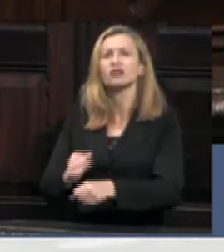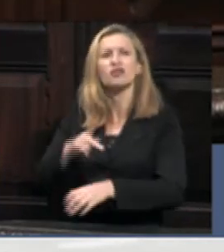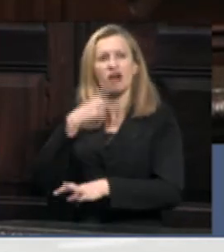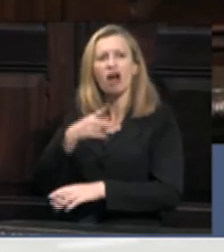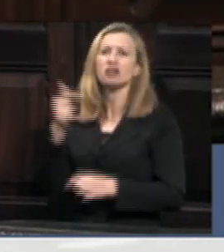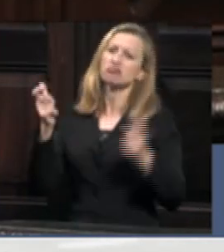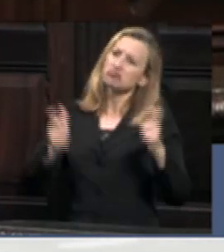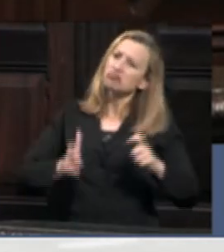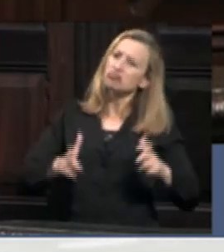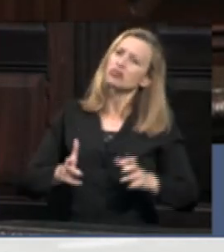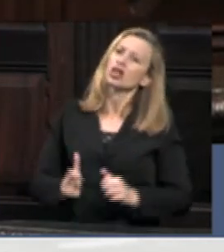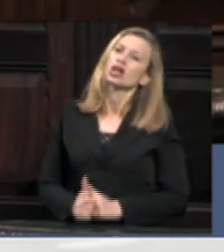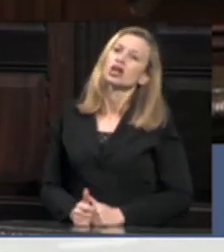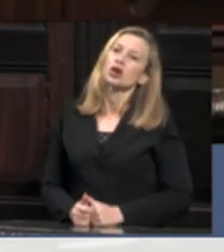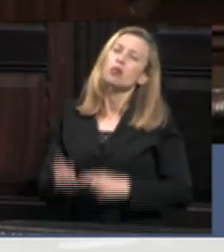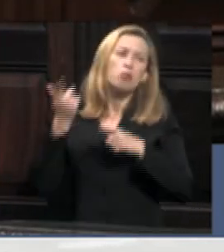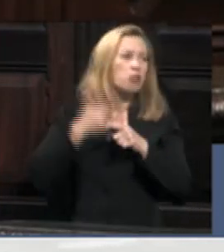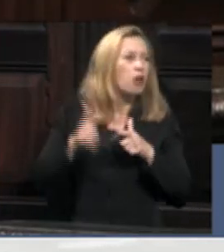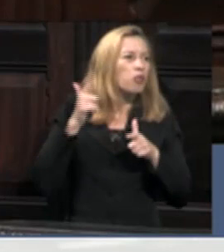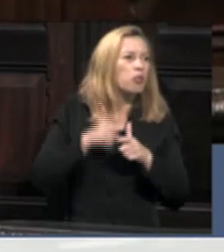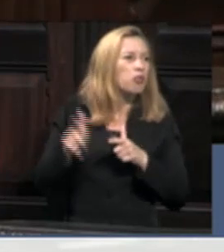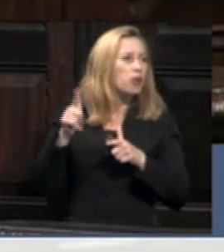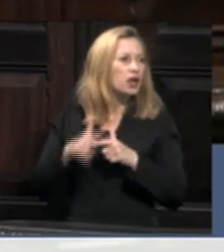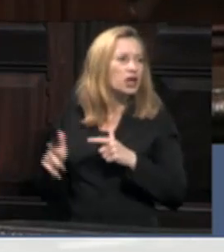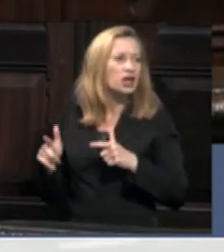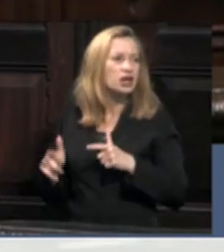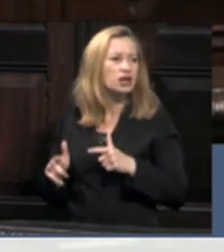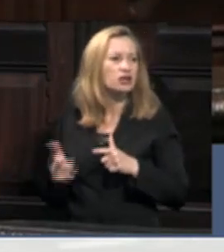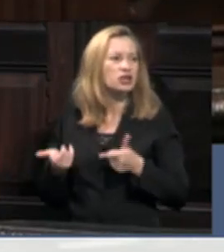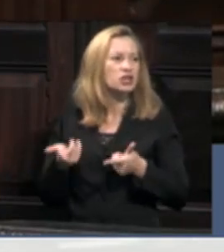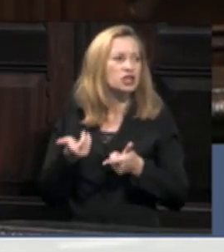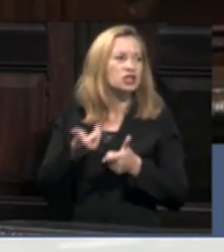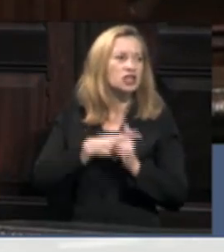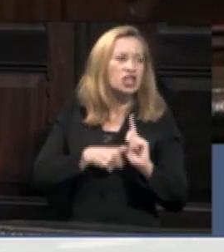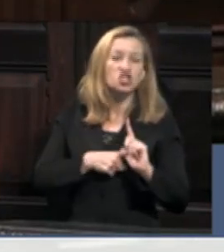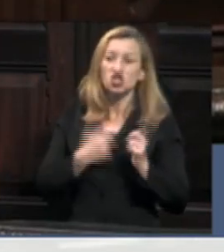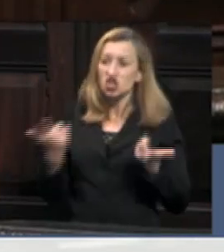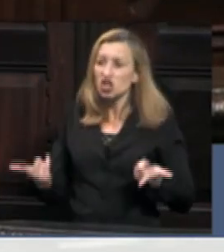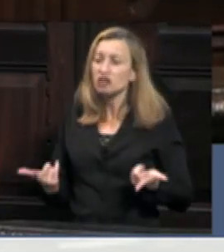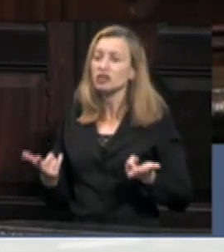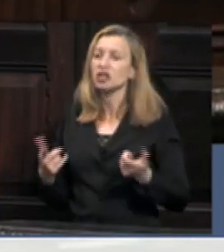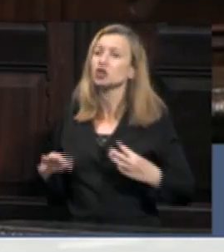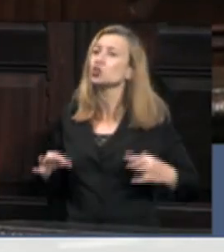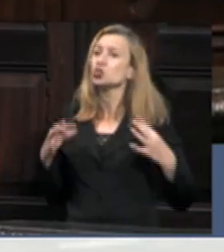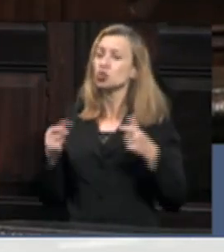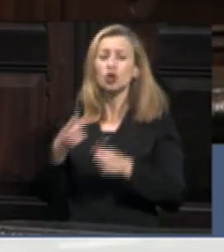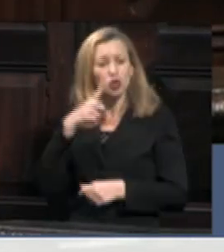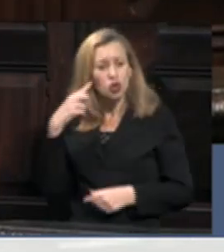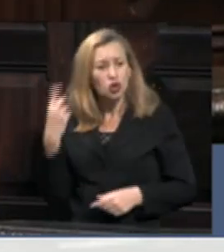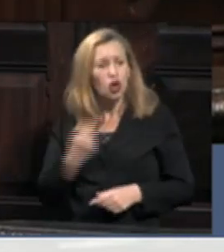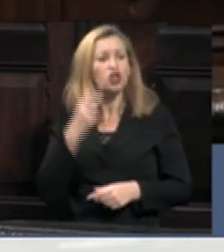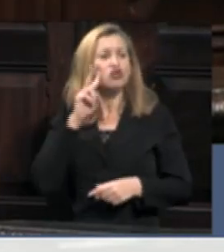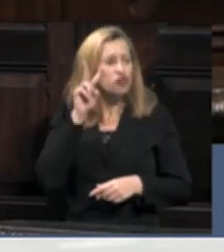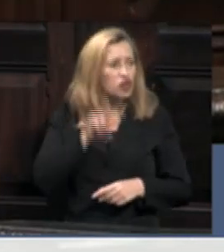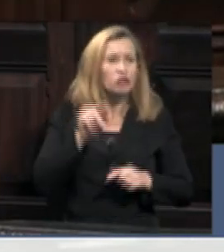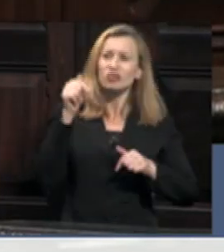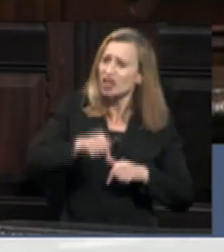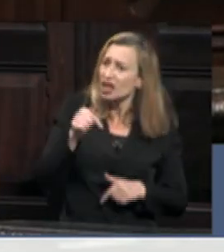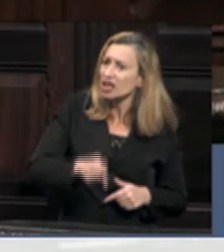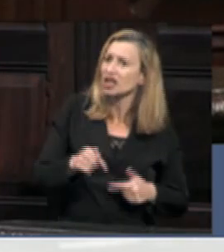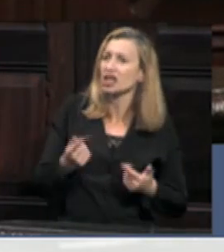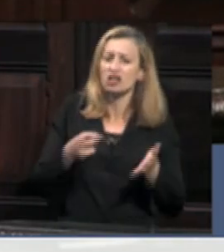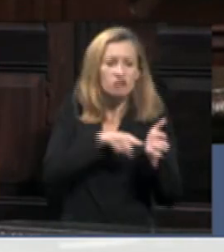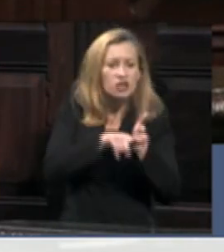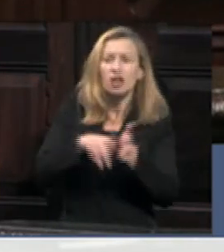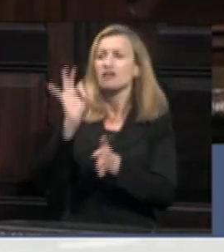aqui, o problema da dívida ativa que não é cobrada. Nós vimos aqui o problema das isenções